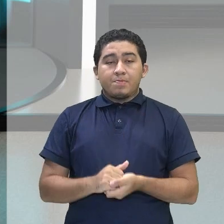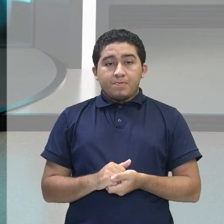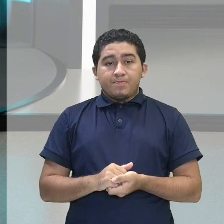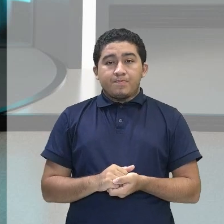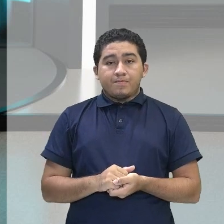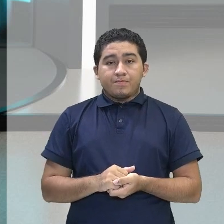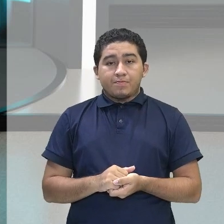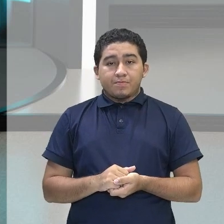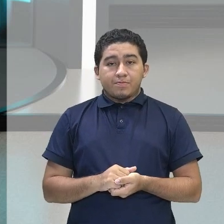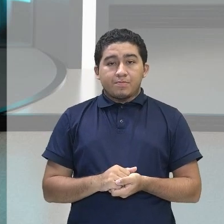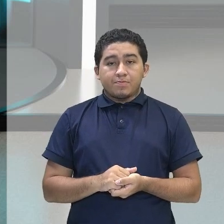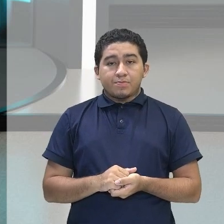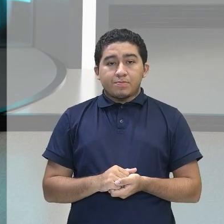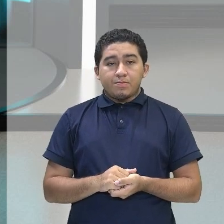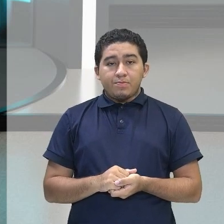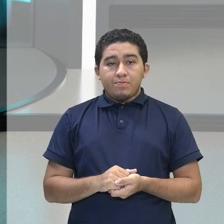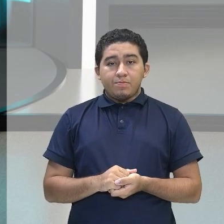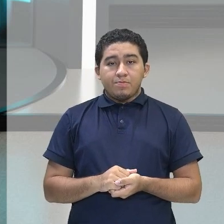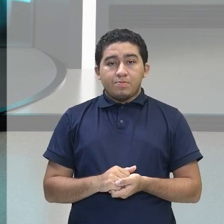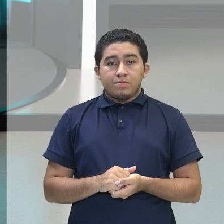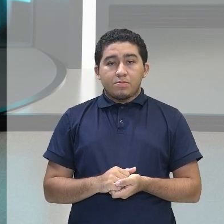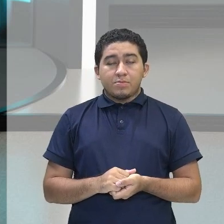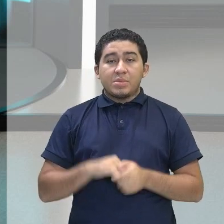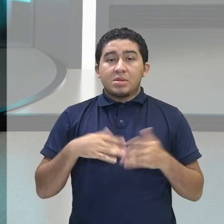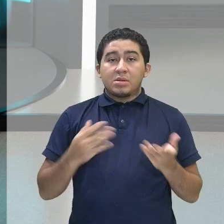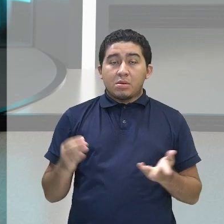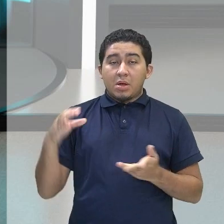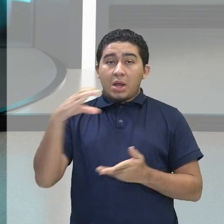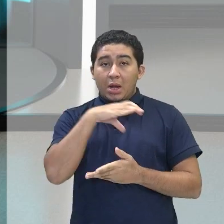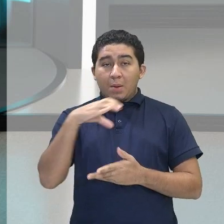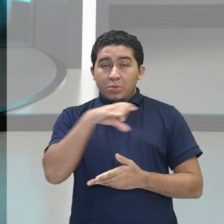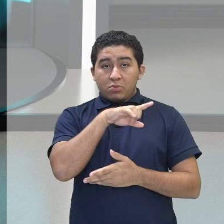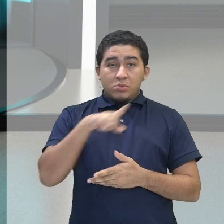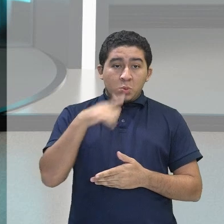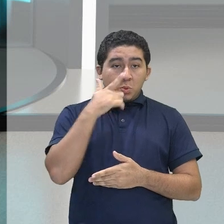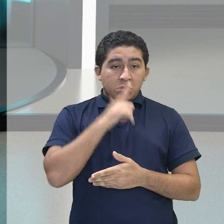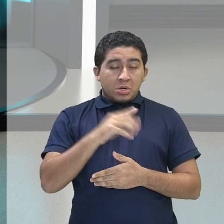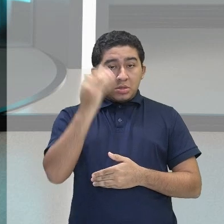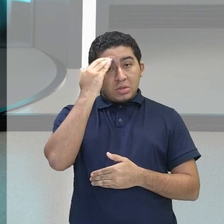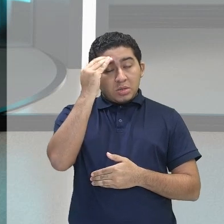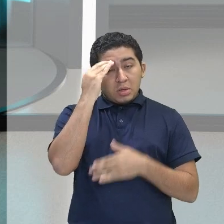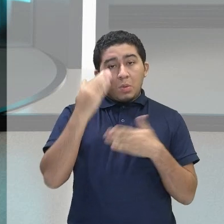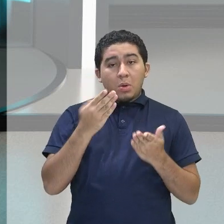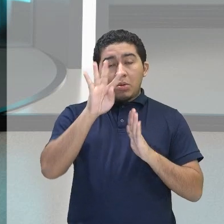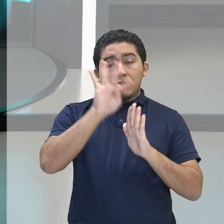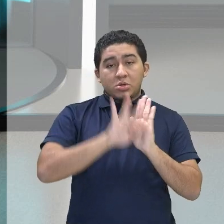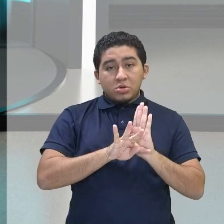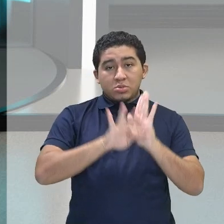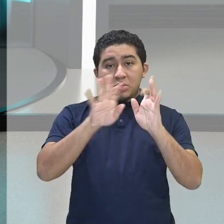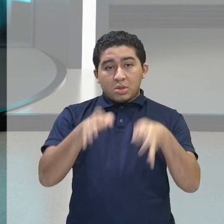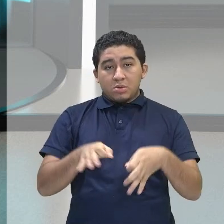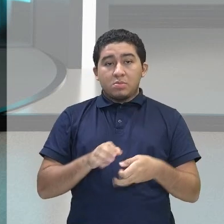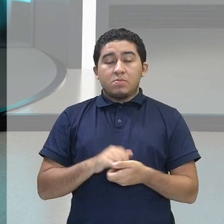Então, rapidamente você vai identificar sobre o que é aquele assunto do texto, certo? Então,